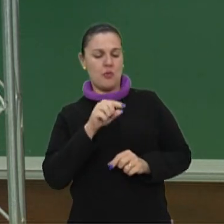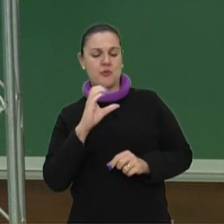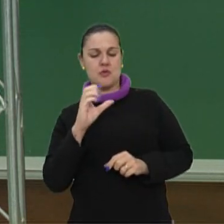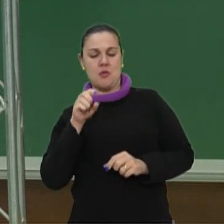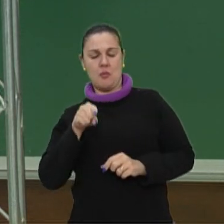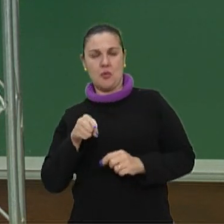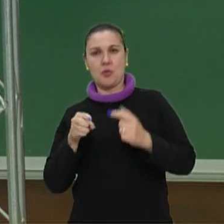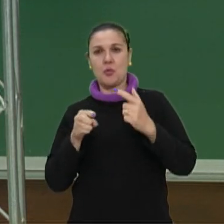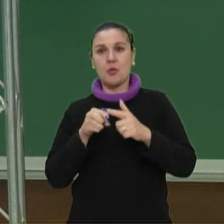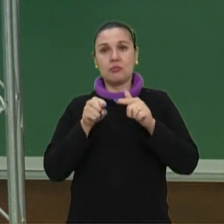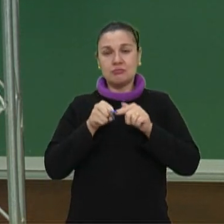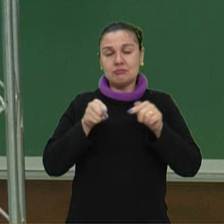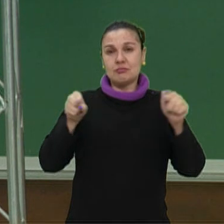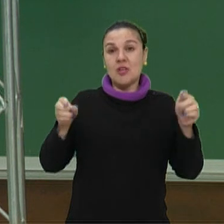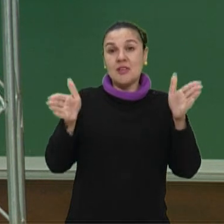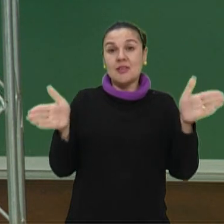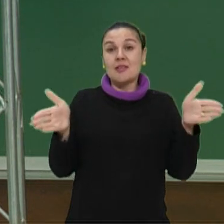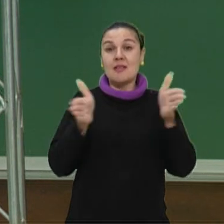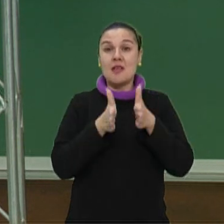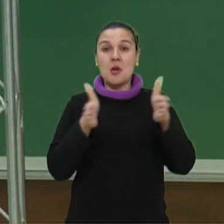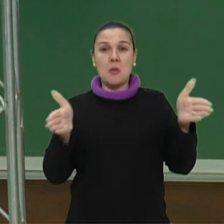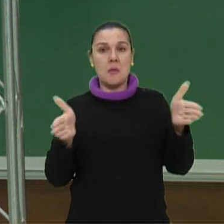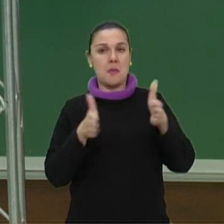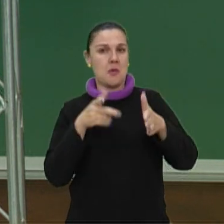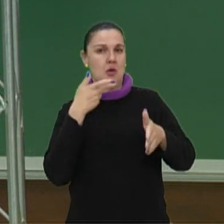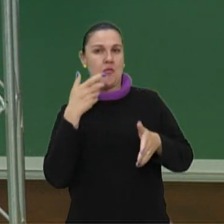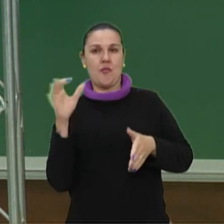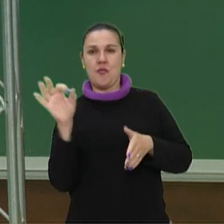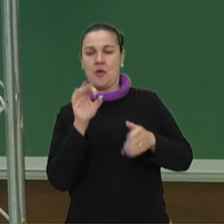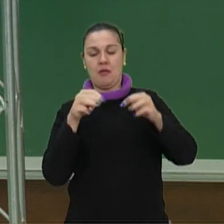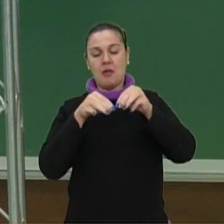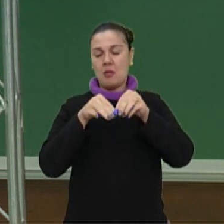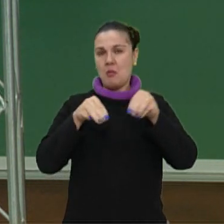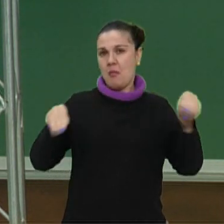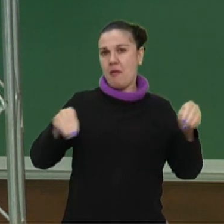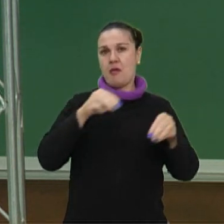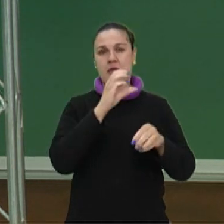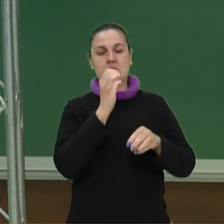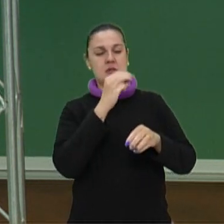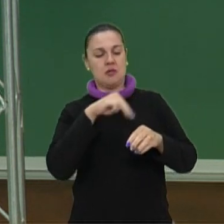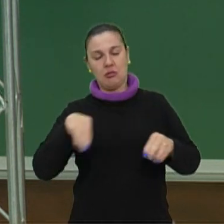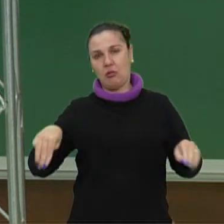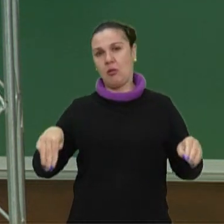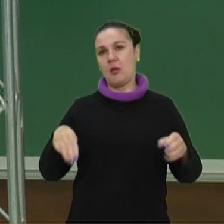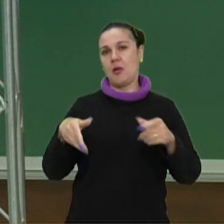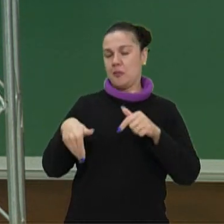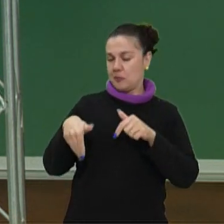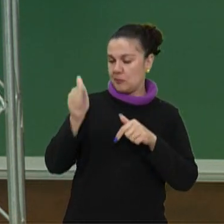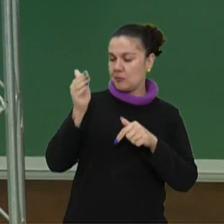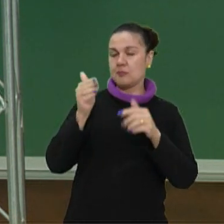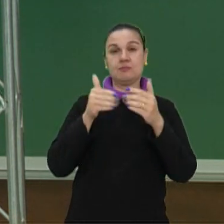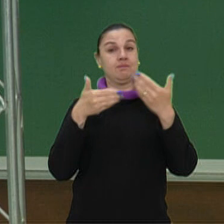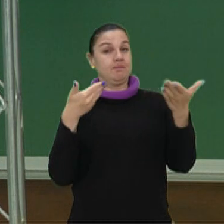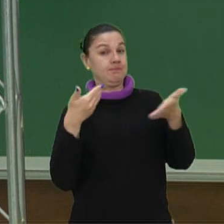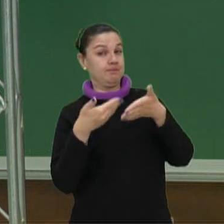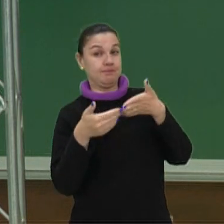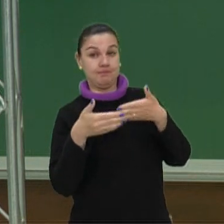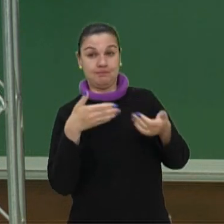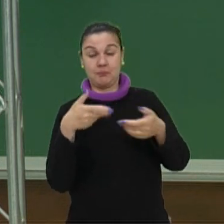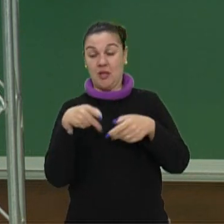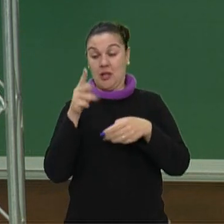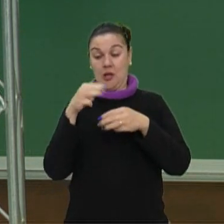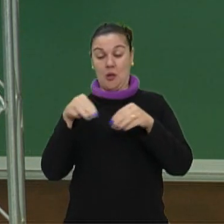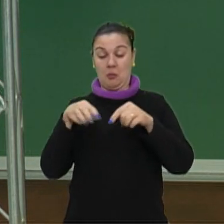de comprimento, né? Significa. Já que o exercício não me deu nenhuma unidade de medida, não diz que o lado está em metros, se está em centímetros, se está